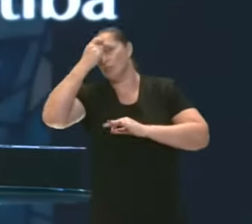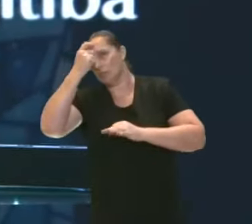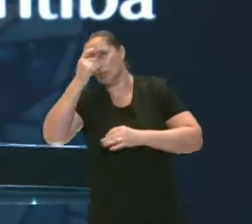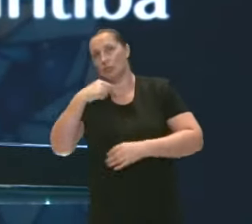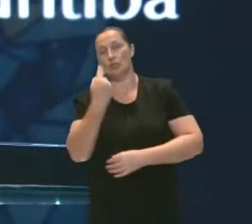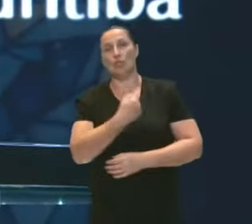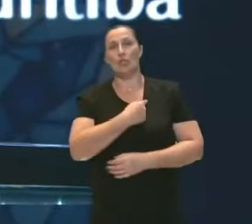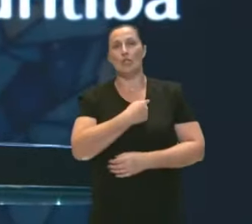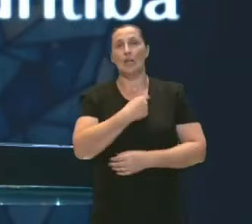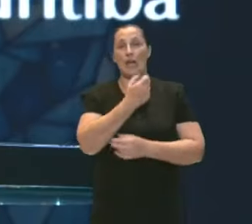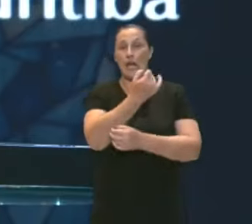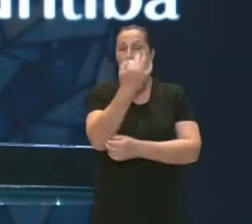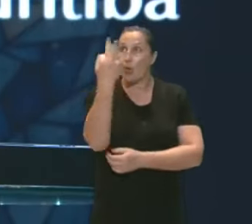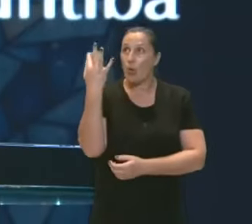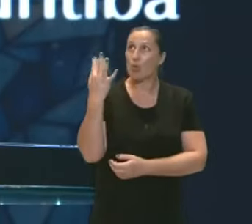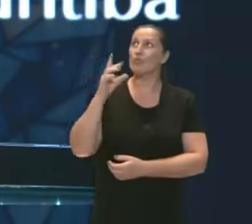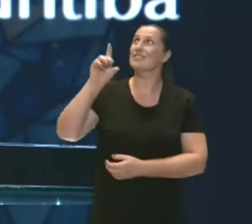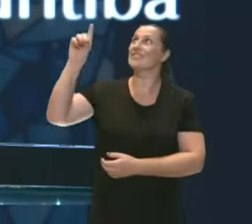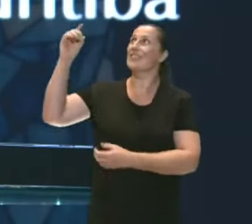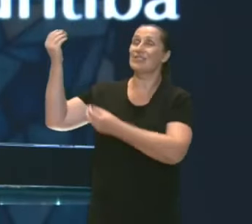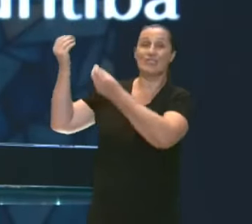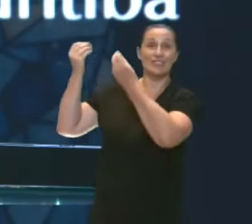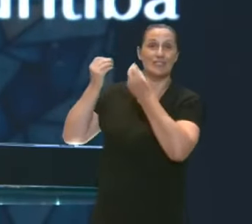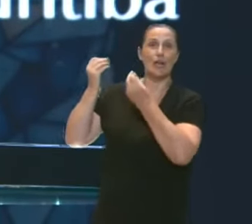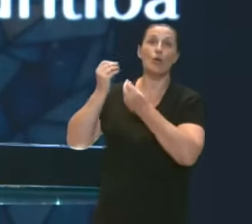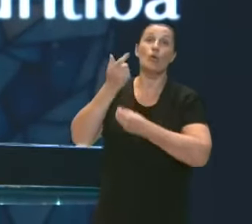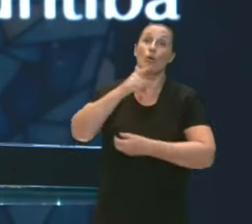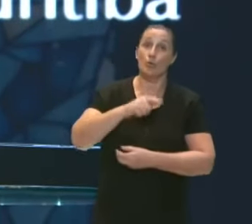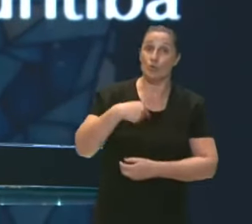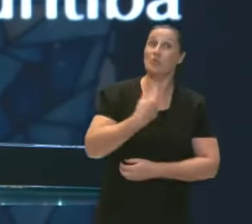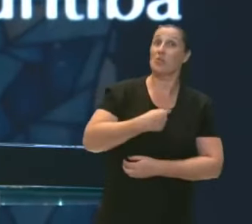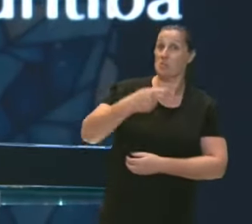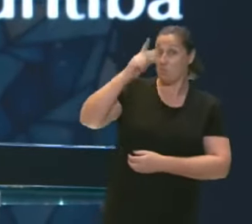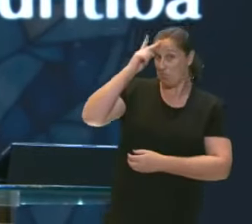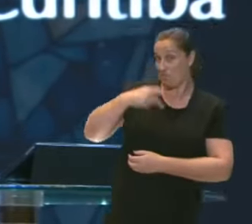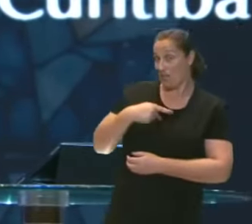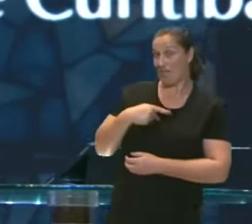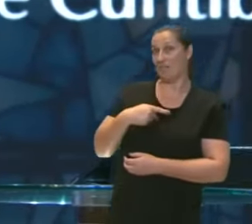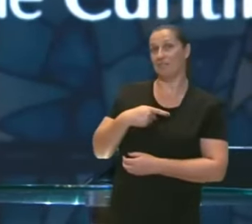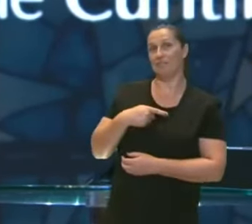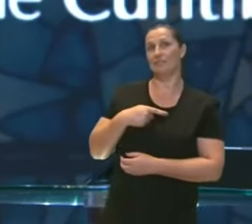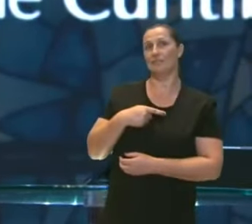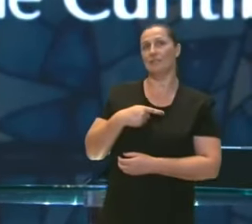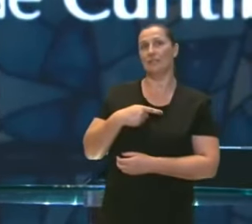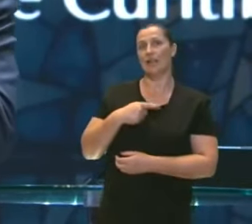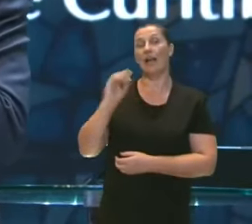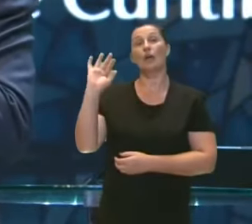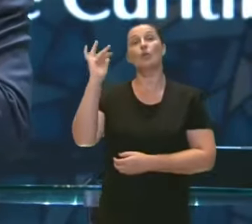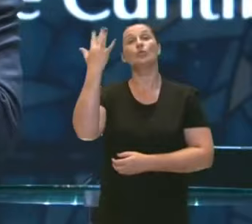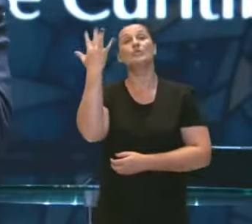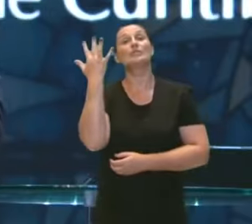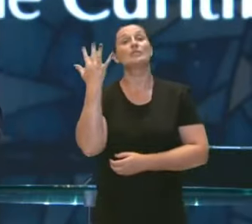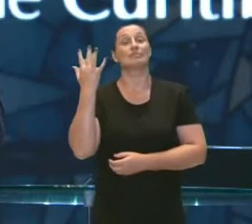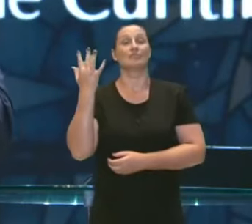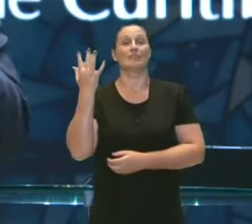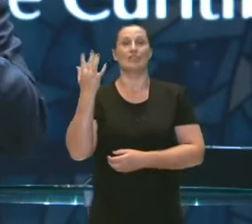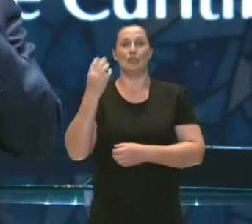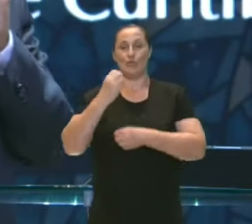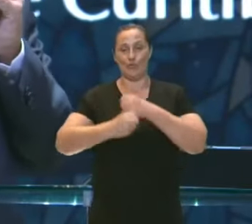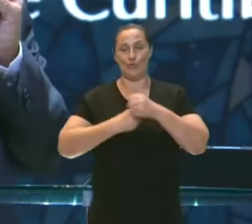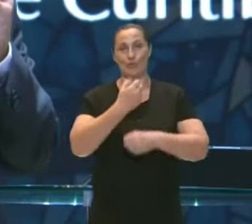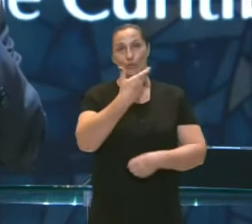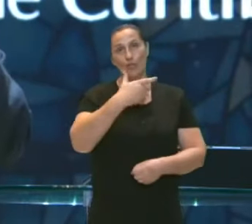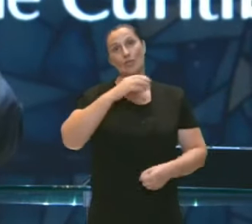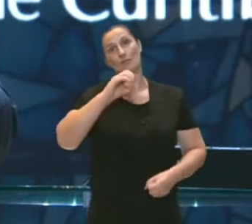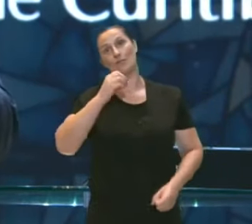deles dados por Deus, outros nossos mesmo, não é? Se realizem no ano de 2022. E uma das coisas que é